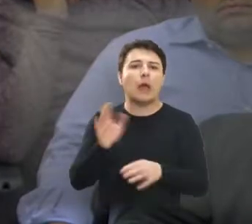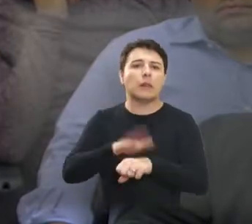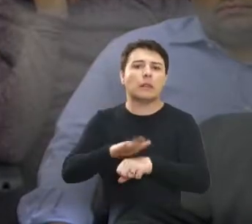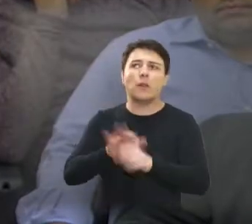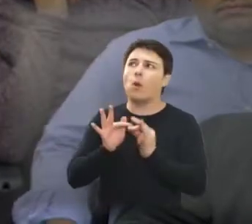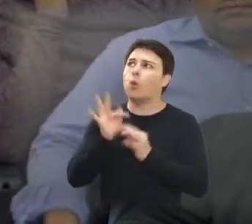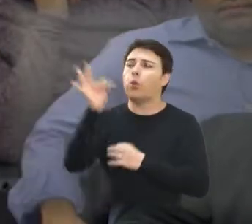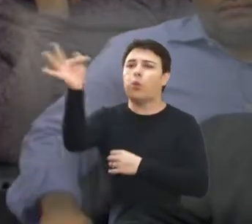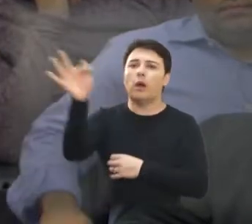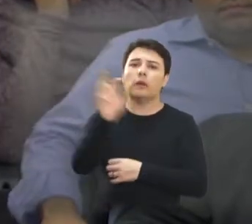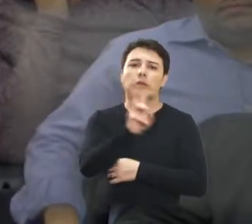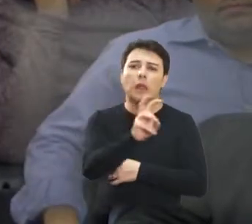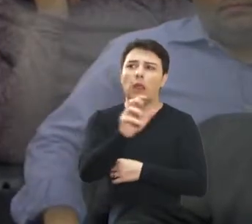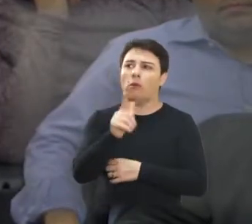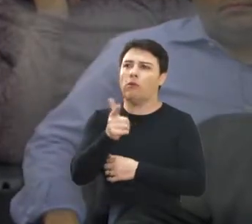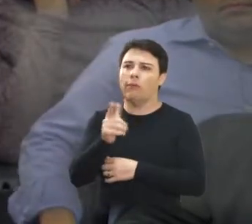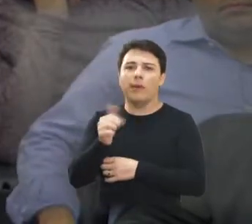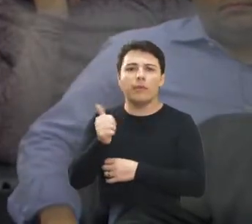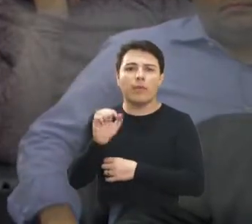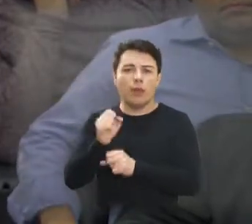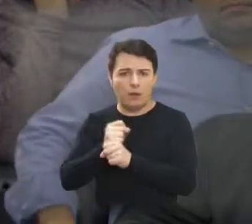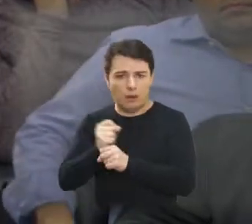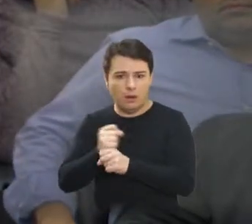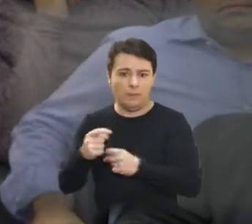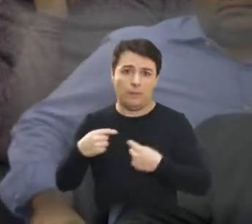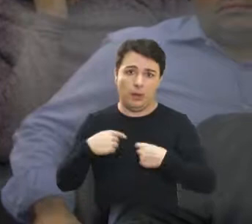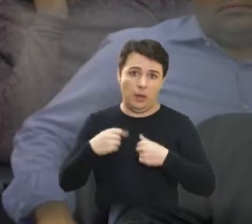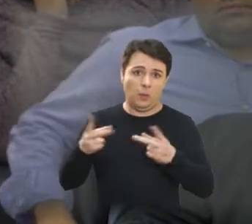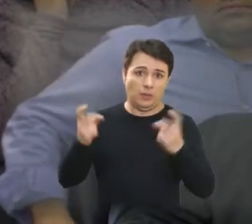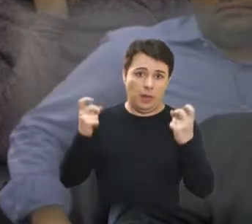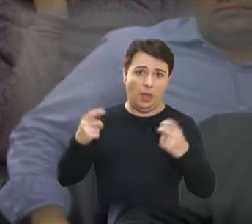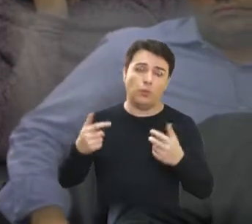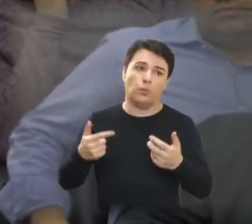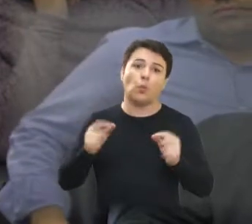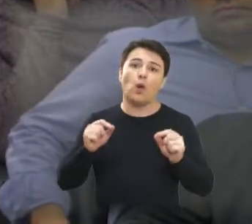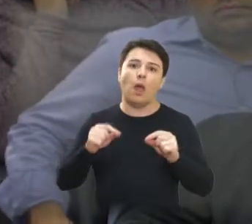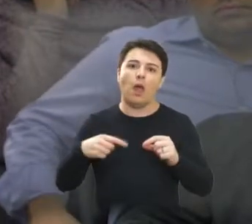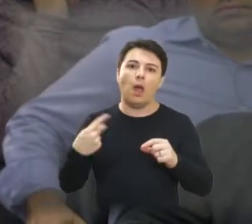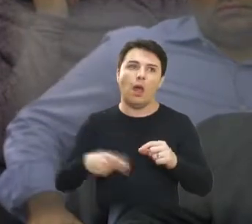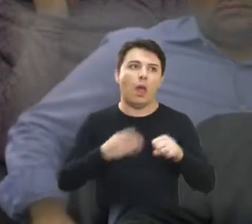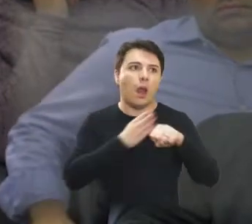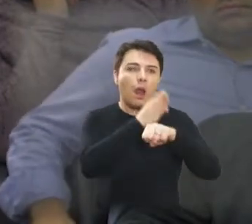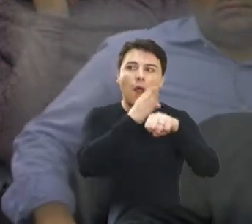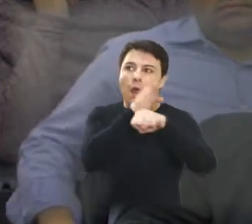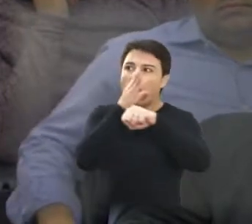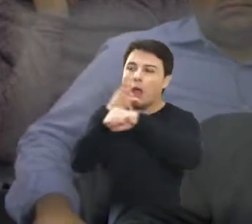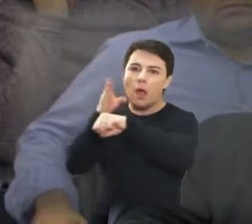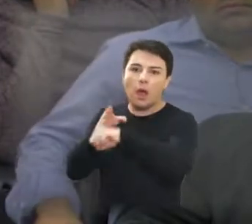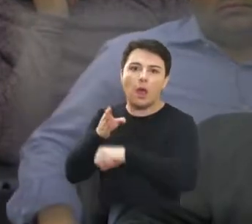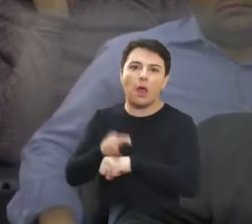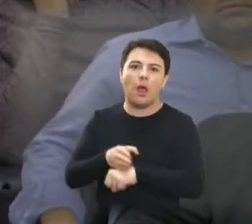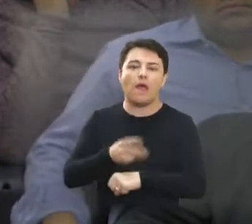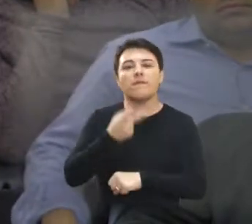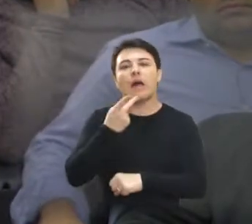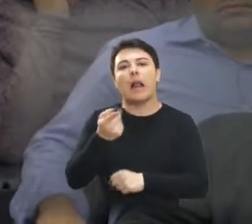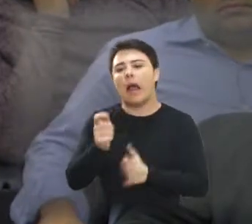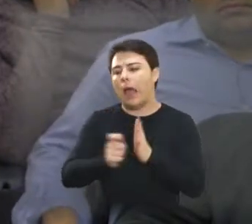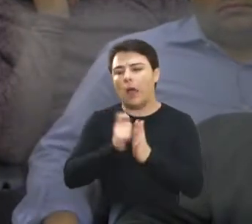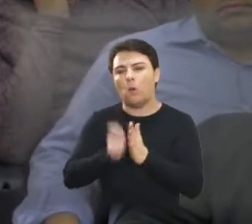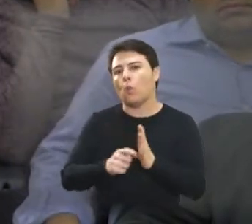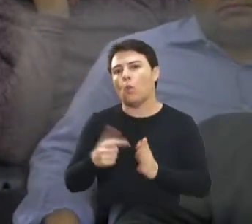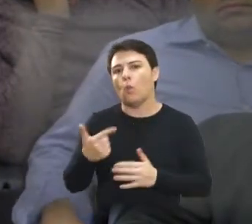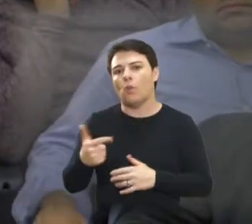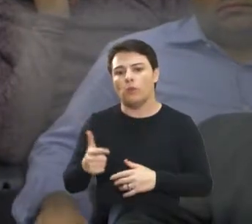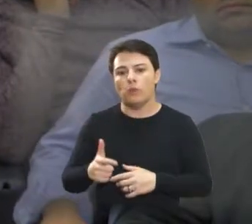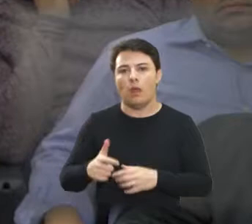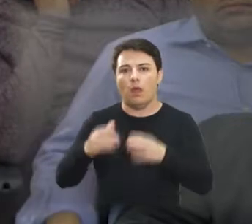isso. O comentário que eu vejo, que eu ando o estado inteiro, é que Araraquara não tem mais áreas para loteamento. Você vê no mapa de